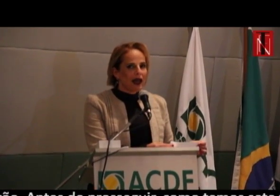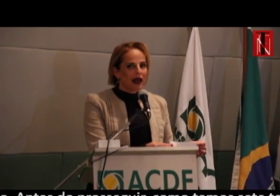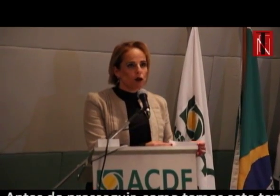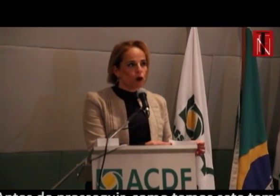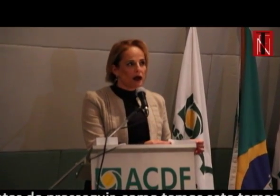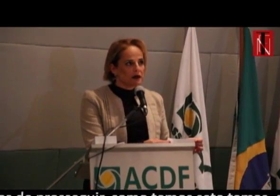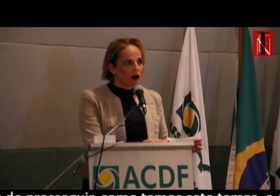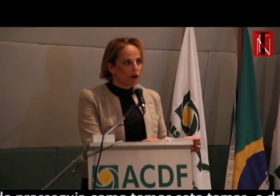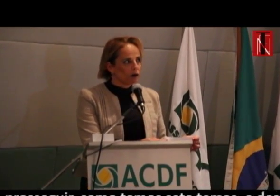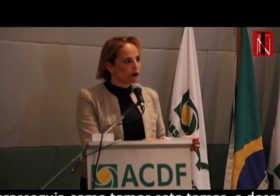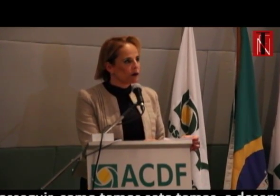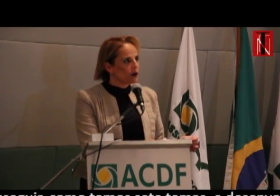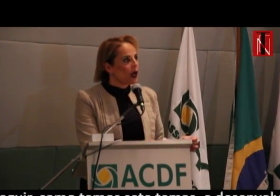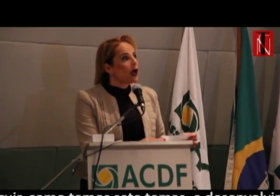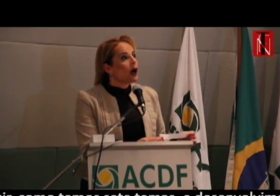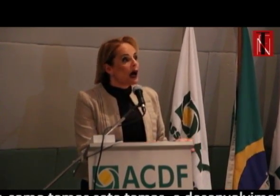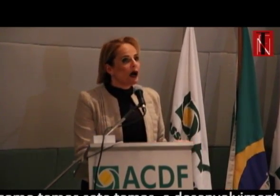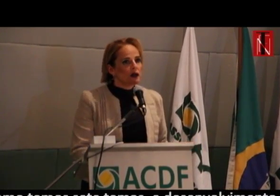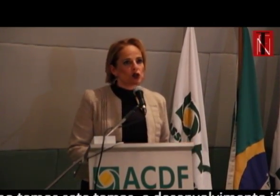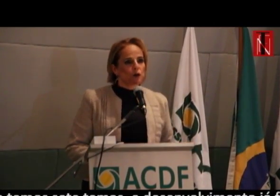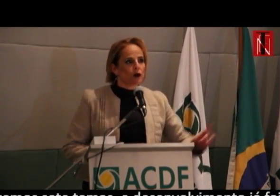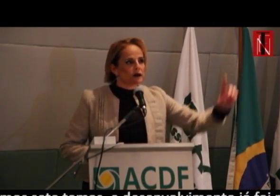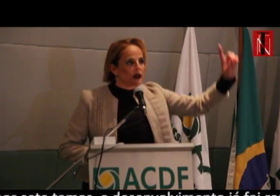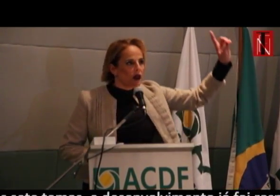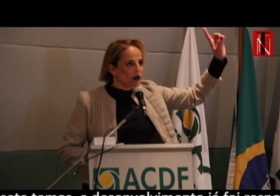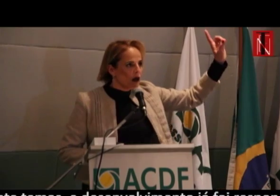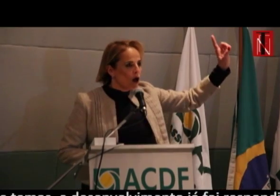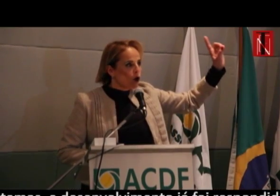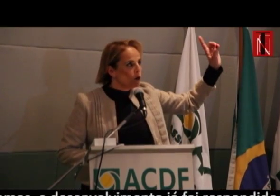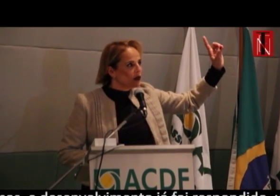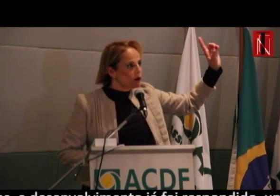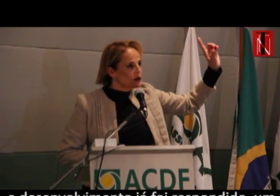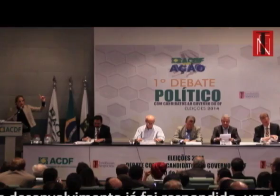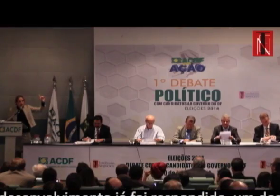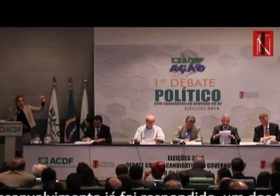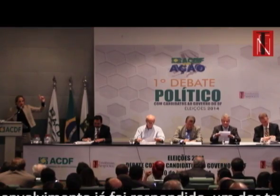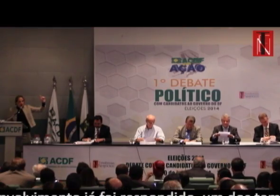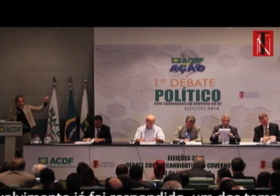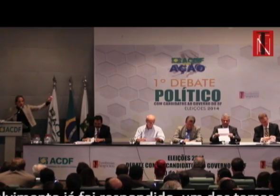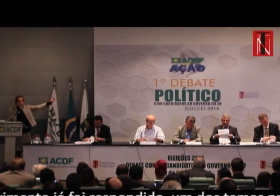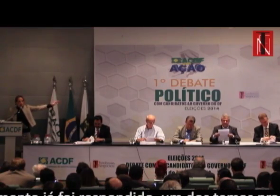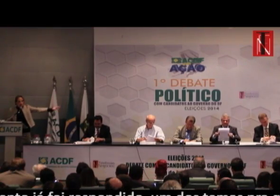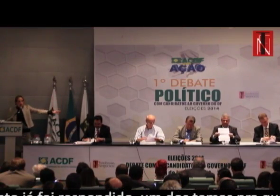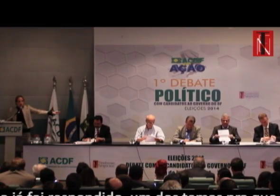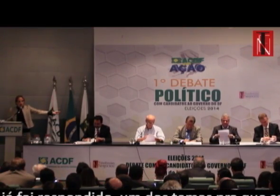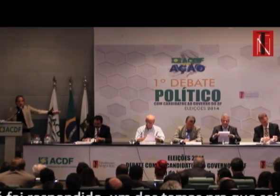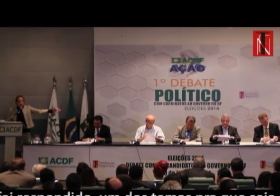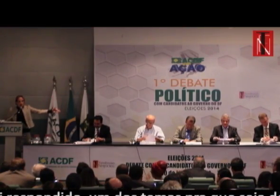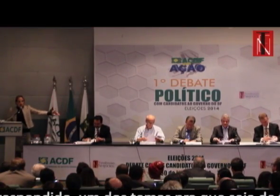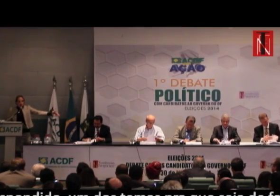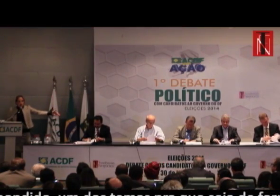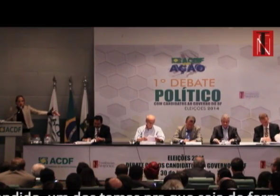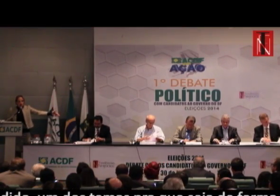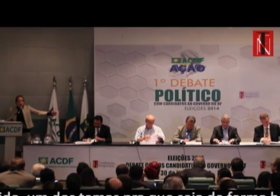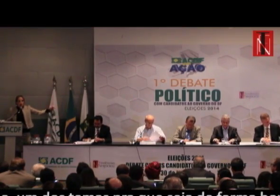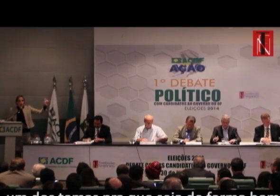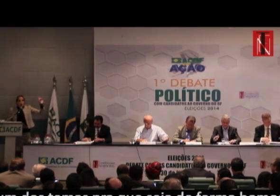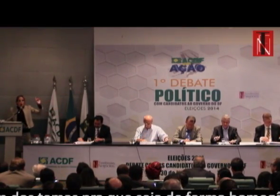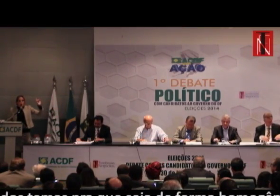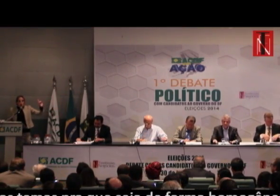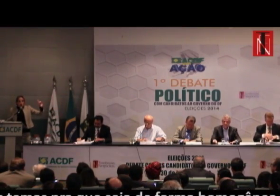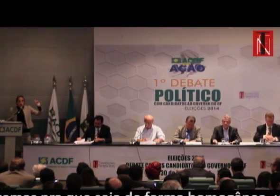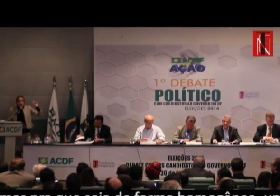é educação. Antes de prosseguir, como temos 7 temas e o desenvolvimento já foi